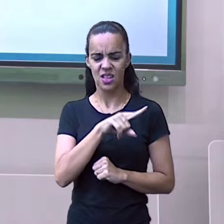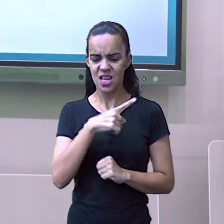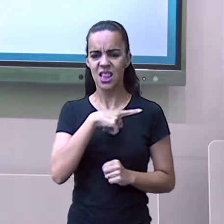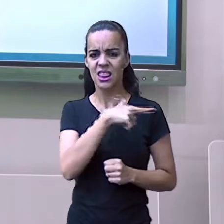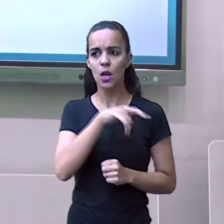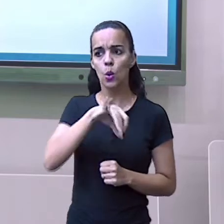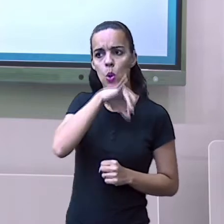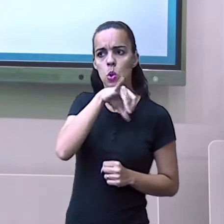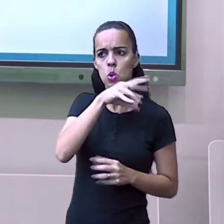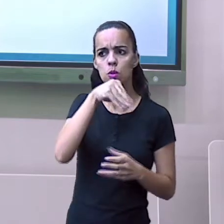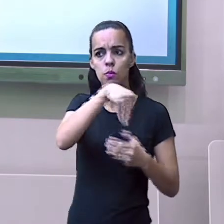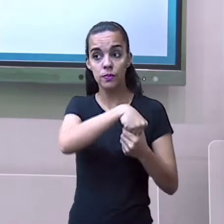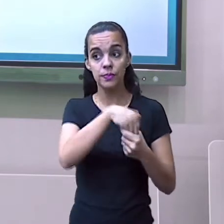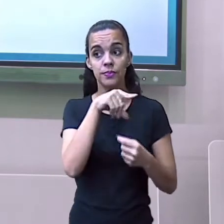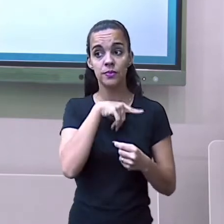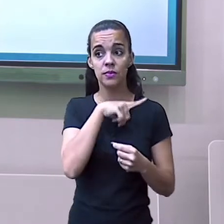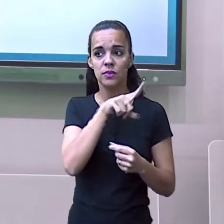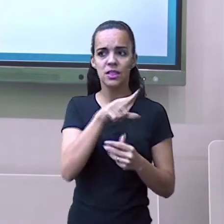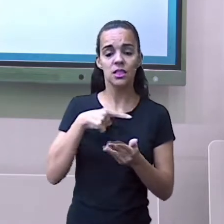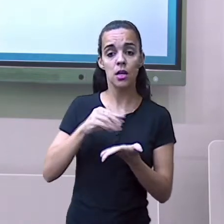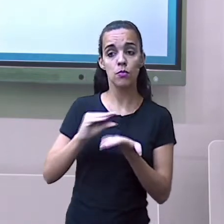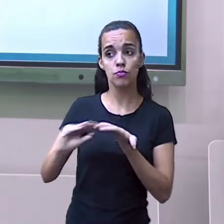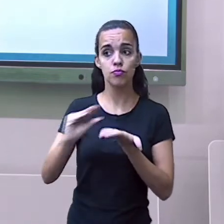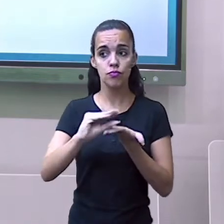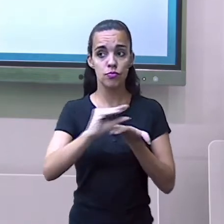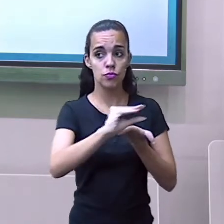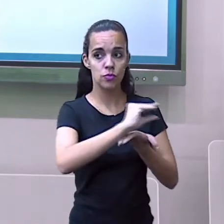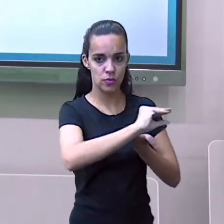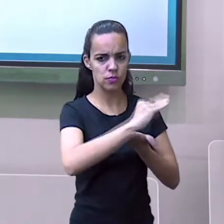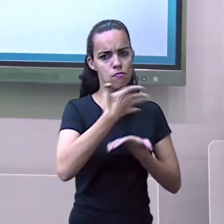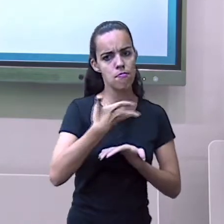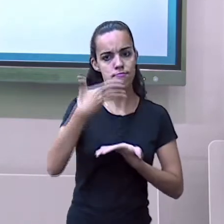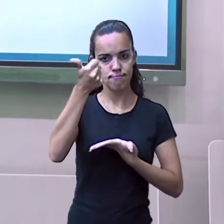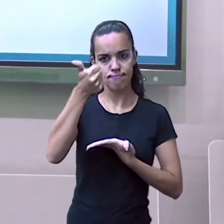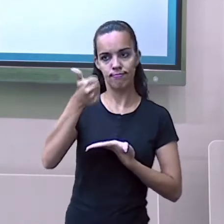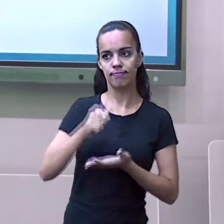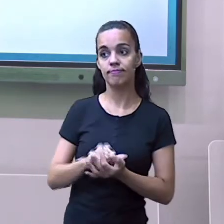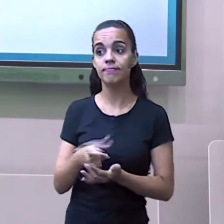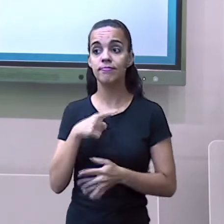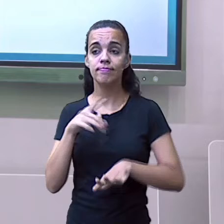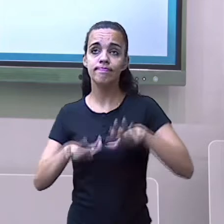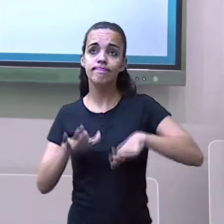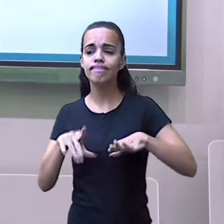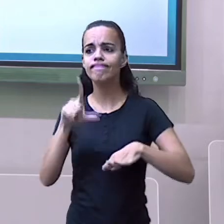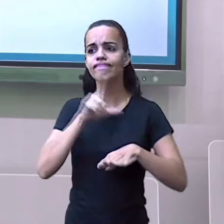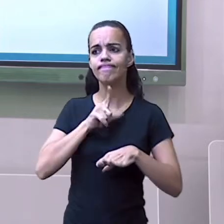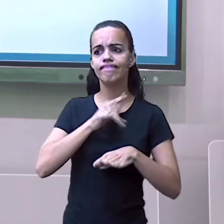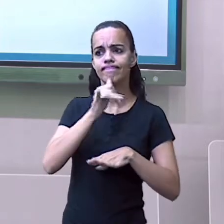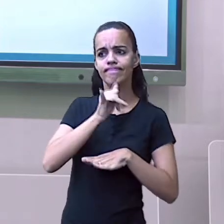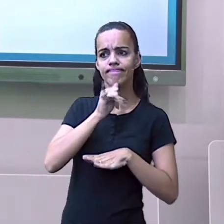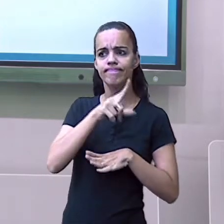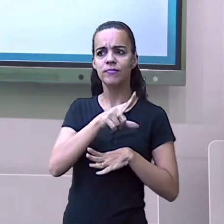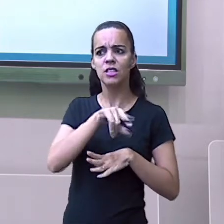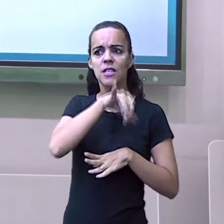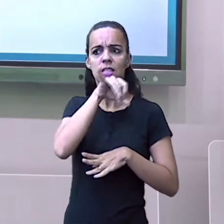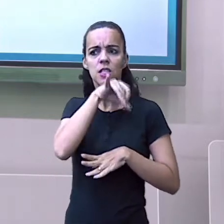impostos, taxas e contribuições de melhoria. São exemplos de